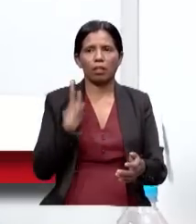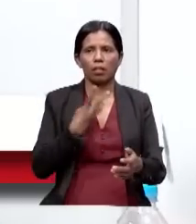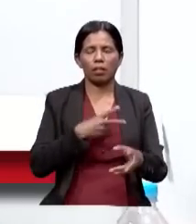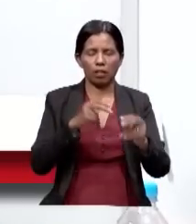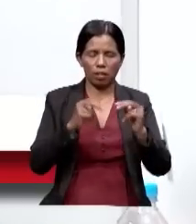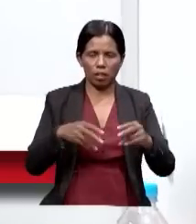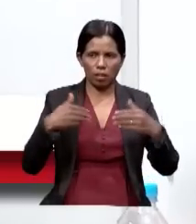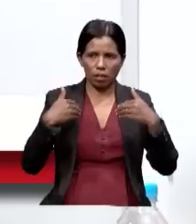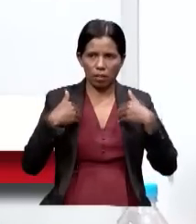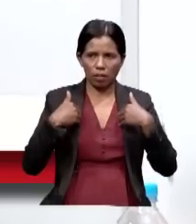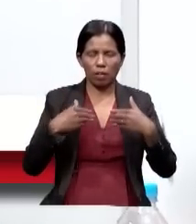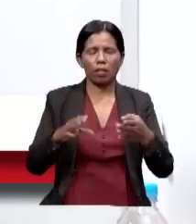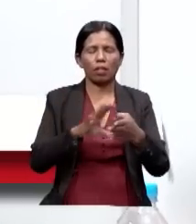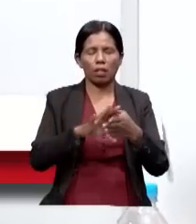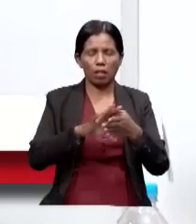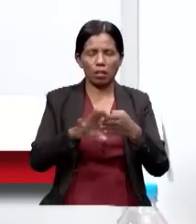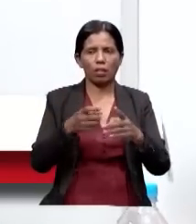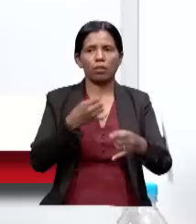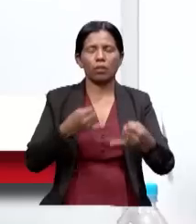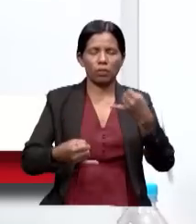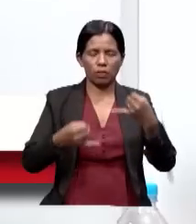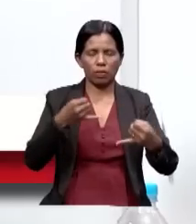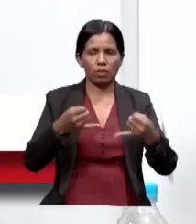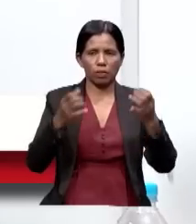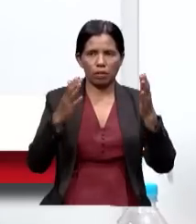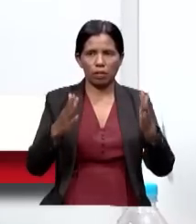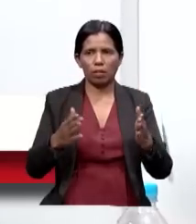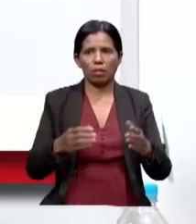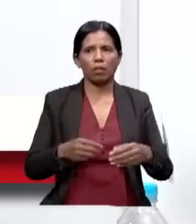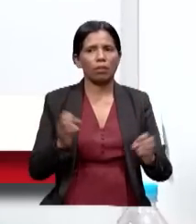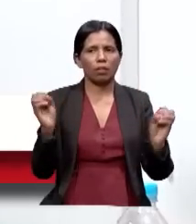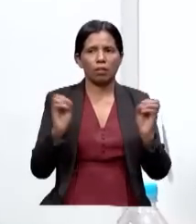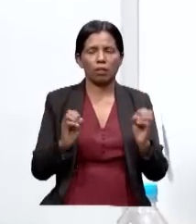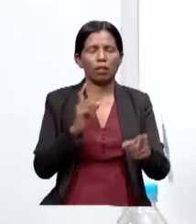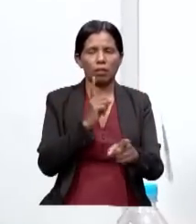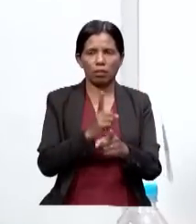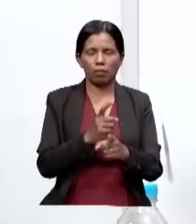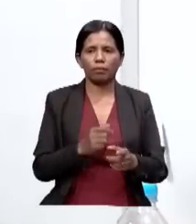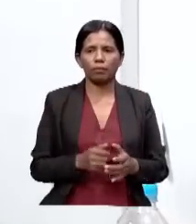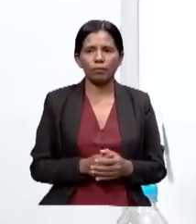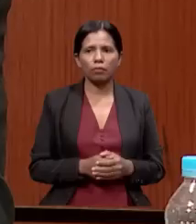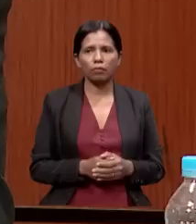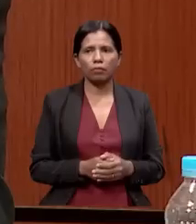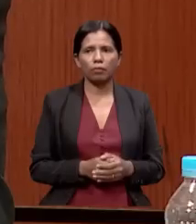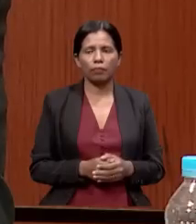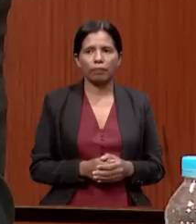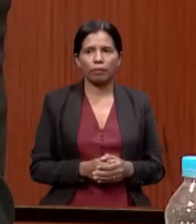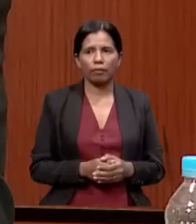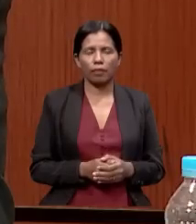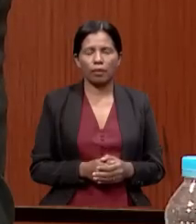ha mandado judicial. Se lá ya mandado judicial por consentimento ninha, ne claro. Do lois laos